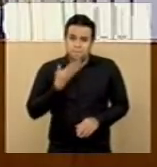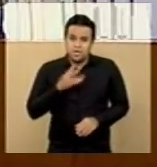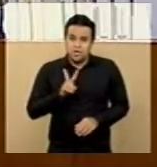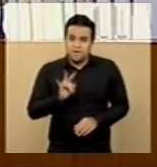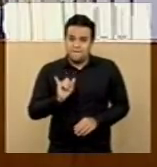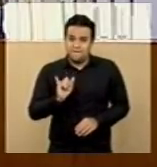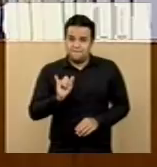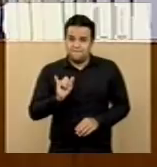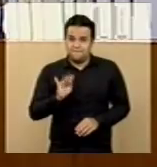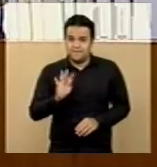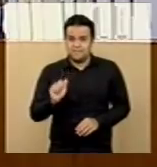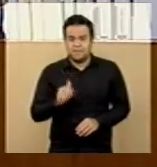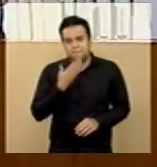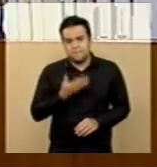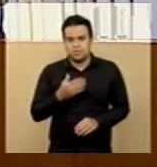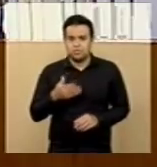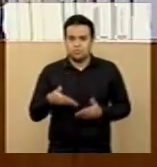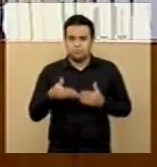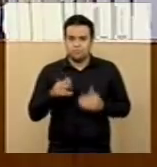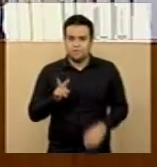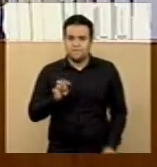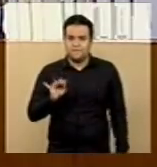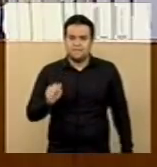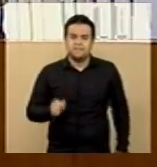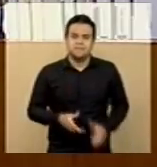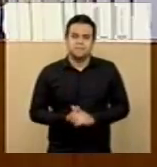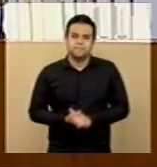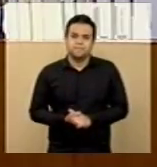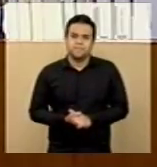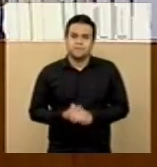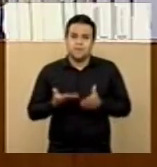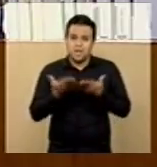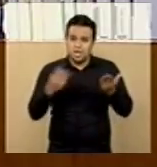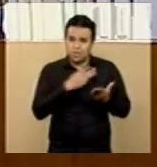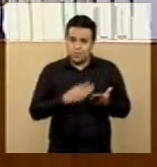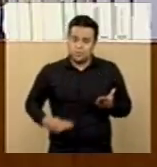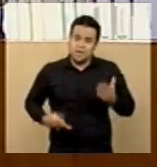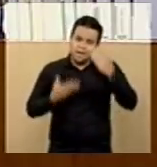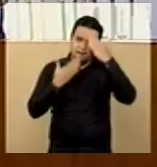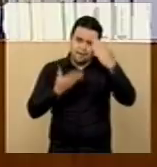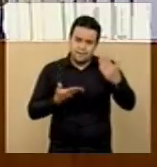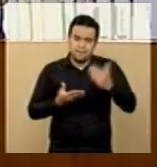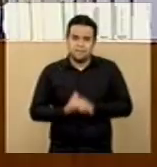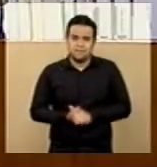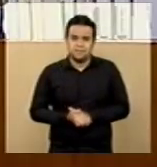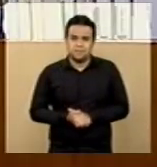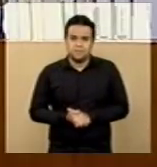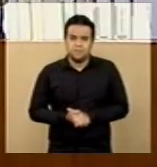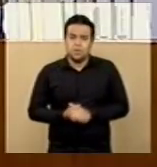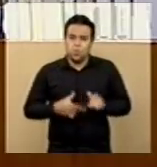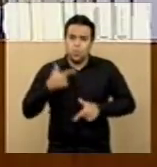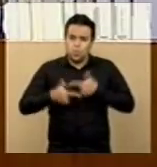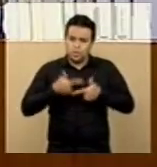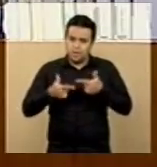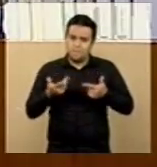ministro Dias Toffoli. Esta proclamação provisória do resultado, senhores ministros, agradeço a presença e o trabalho de